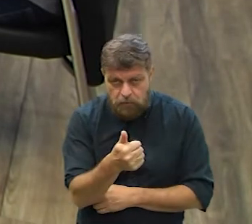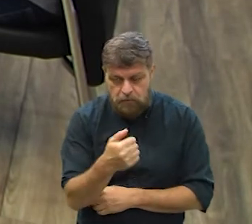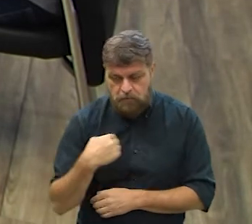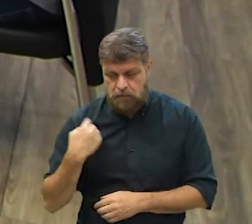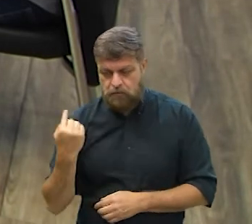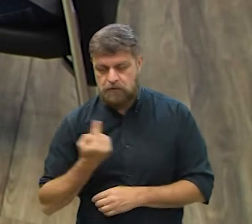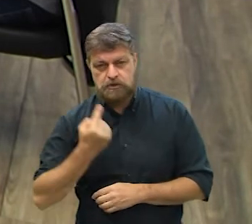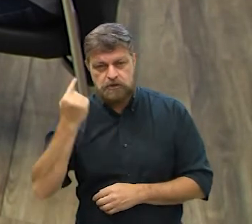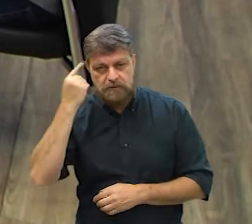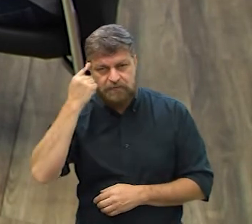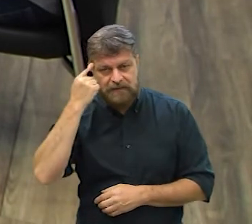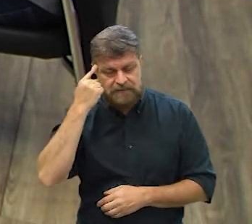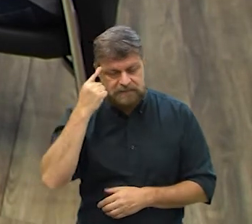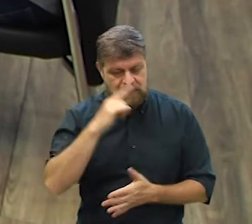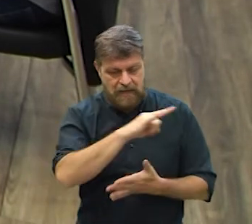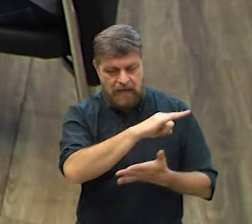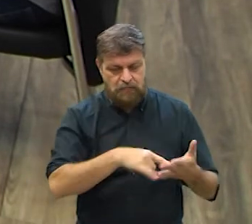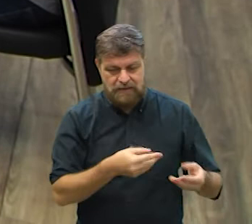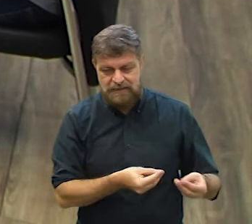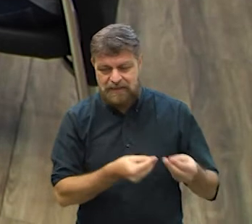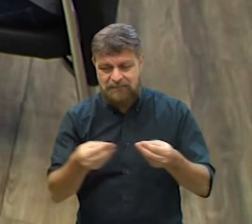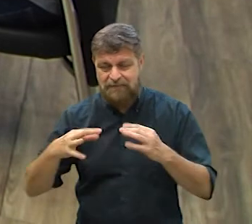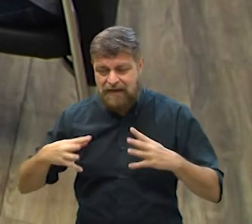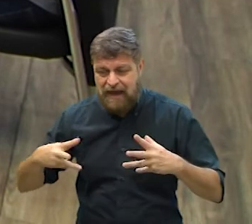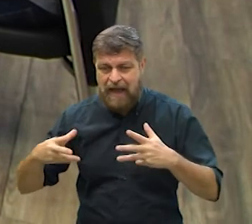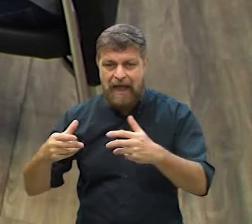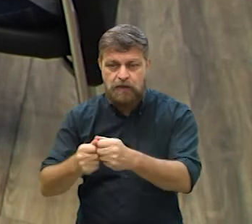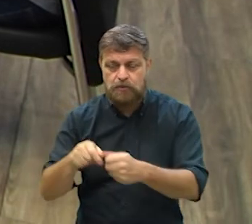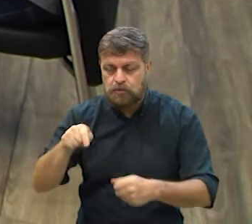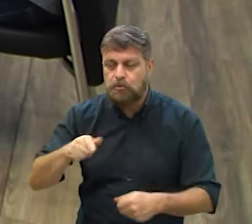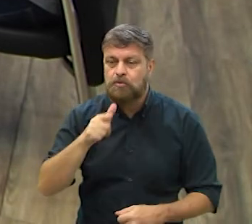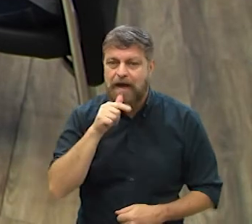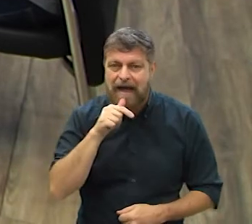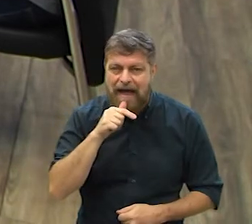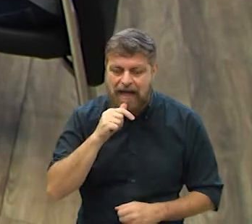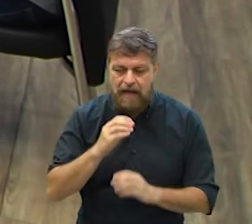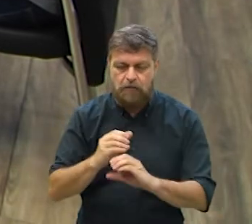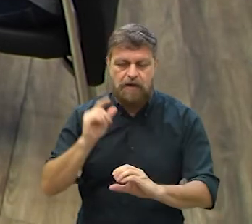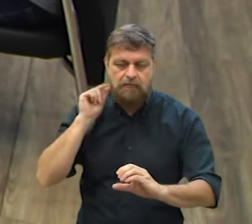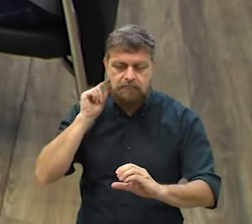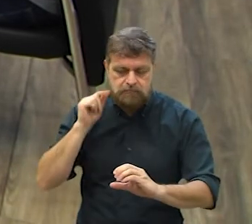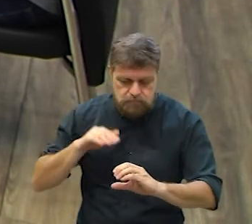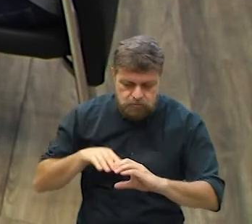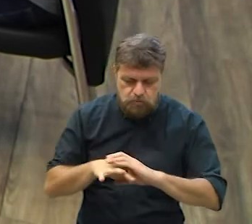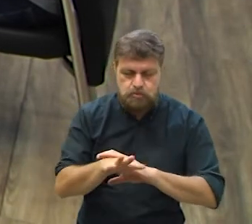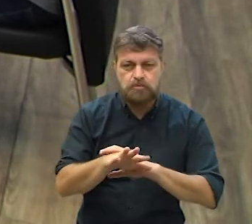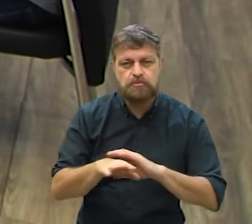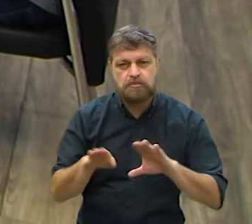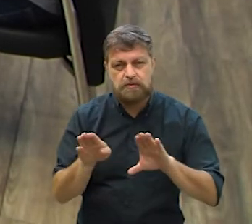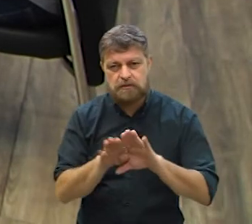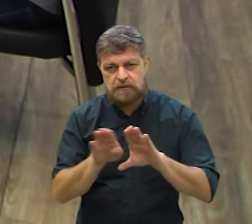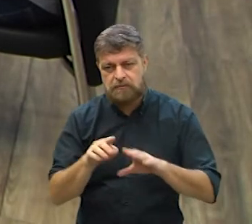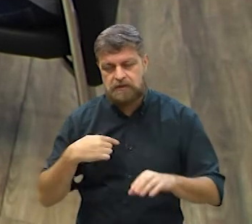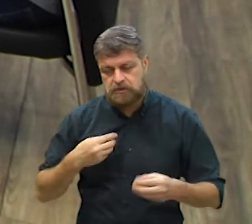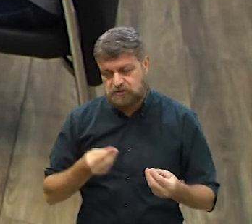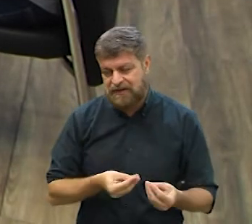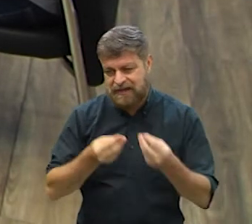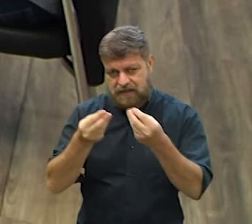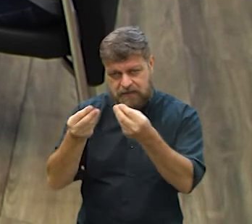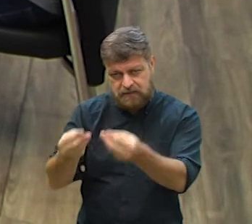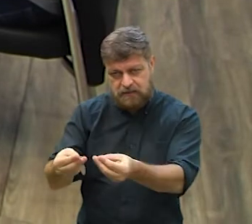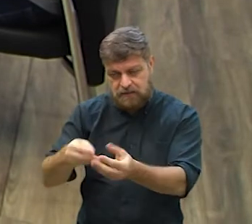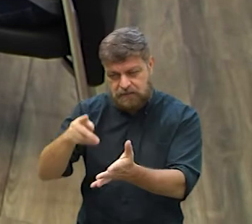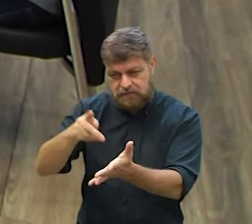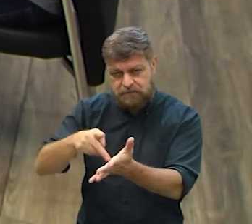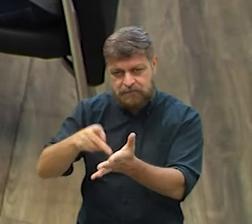quando fala regularização aí, é tudo, né? Rede de água, rede de esgoto. Então, é entregar eles realmente